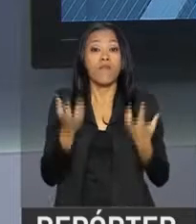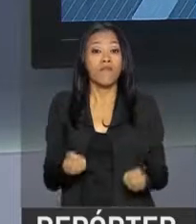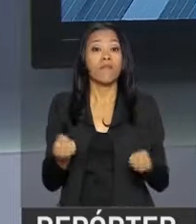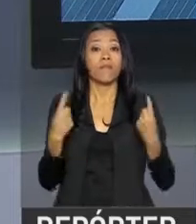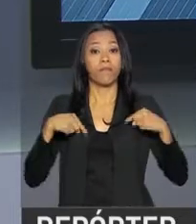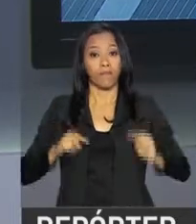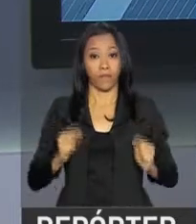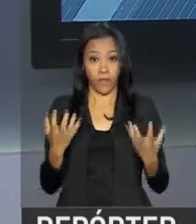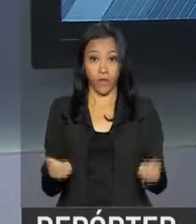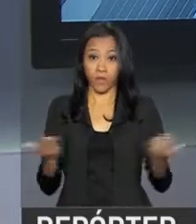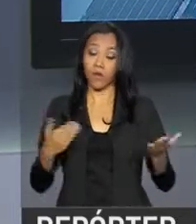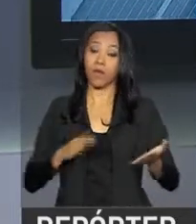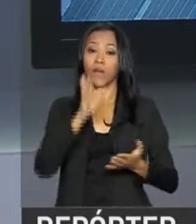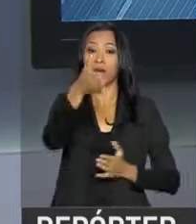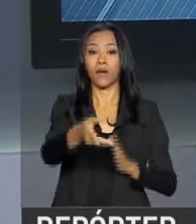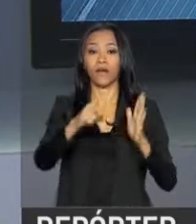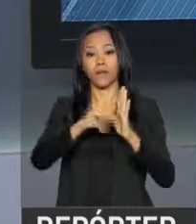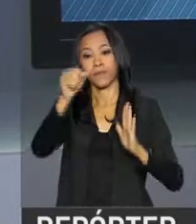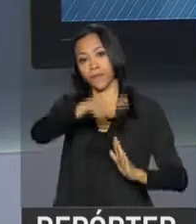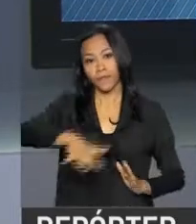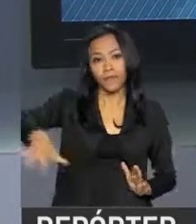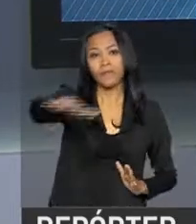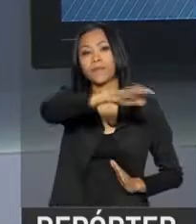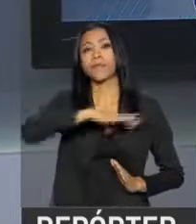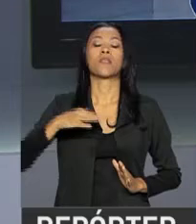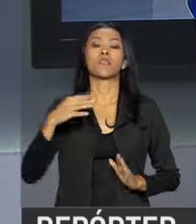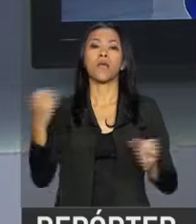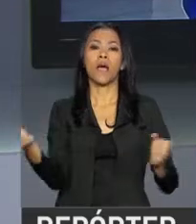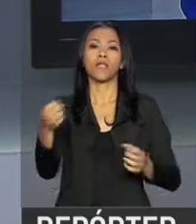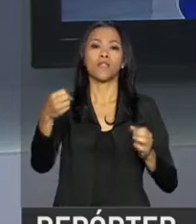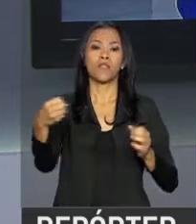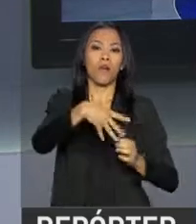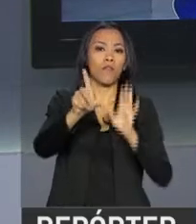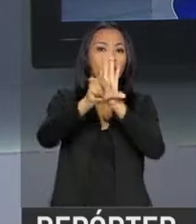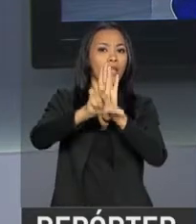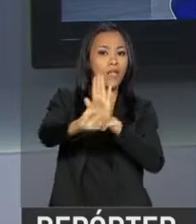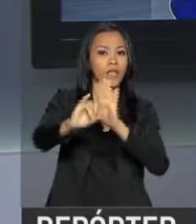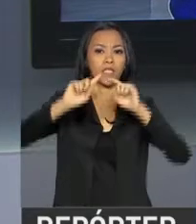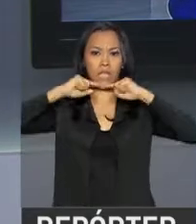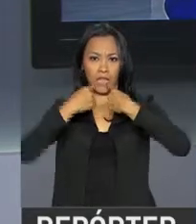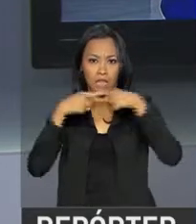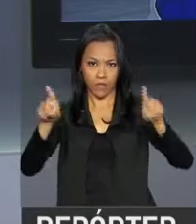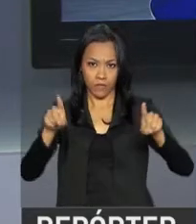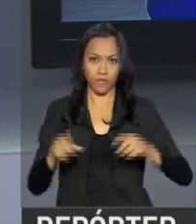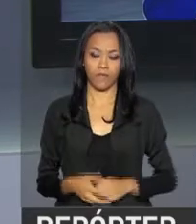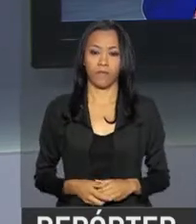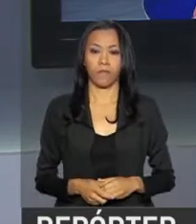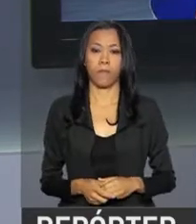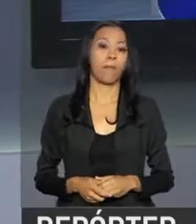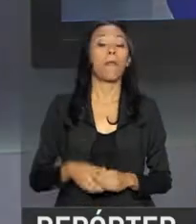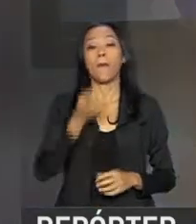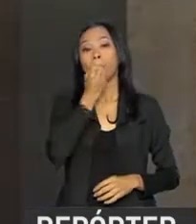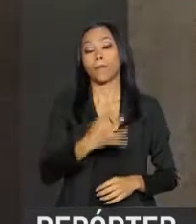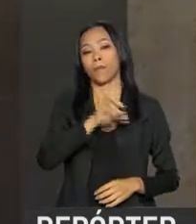com a repórter Mara Kenupi sobre a nova lei do Disque Denúncia. Olá, Mara, bom dia para você. Bom dia,